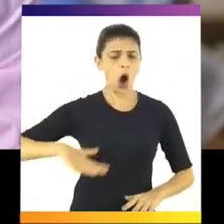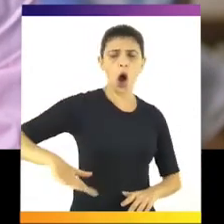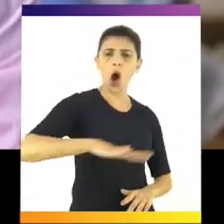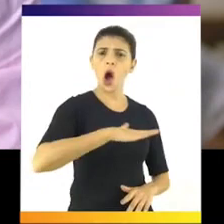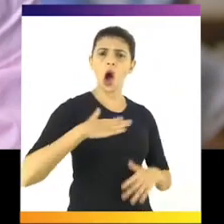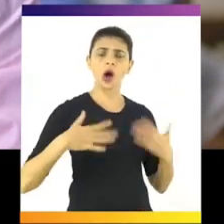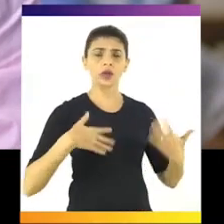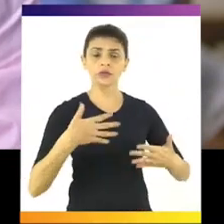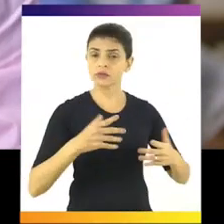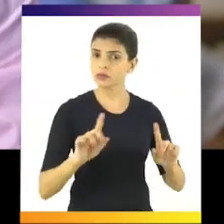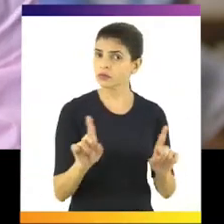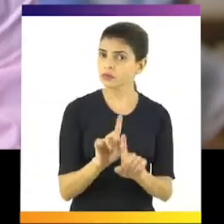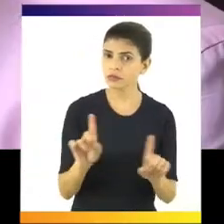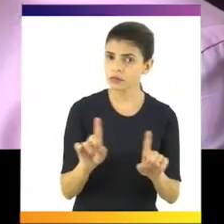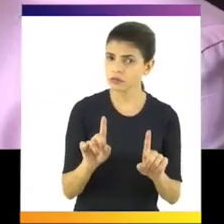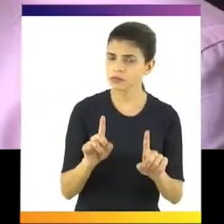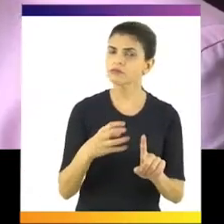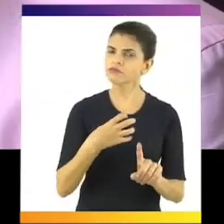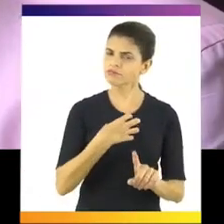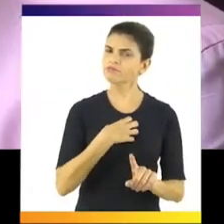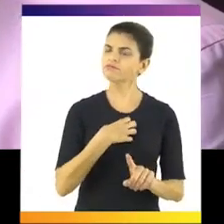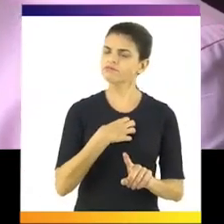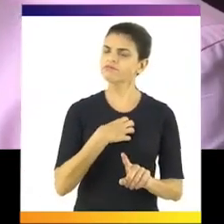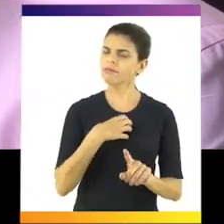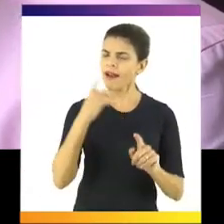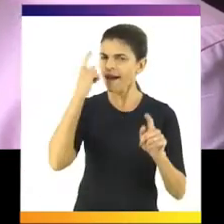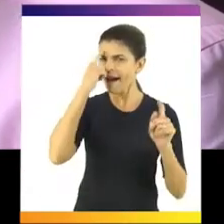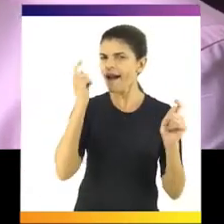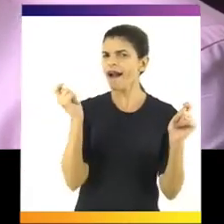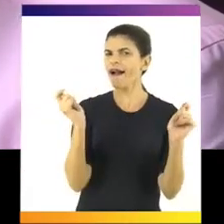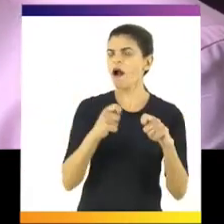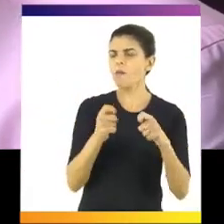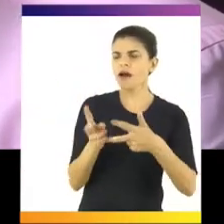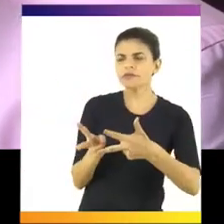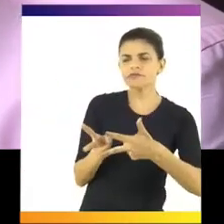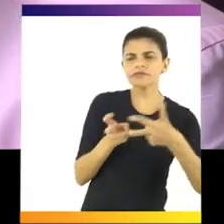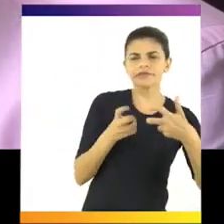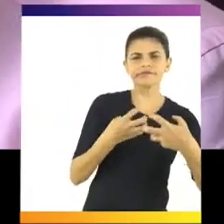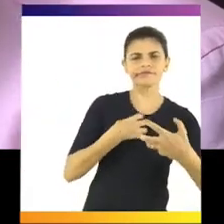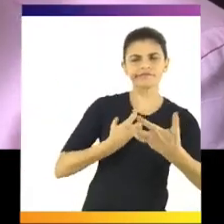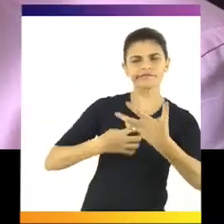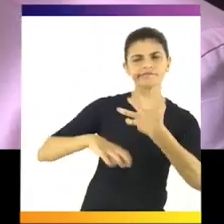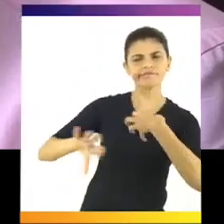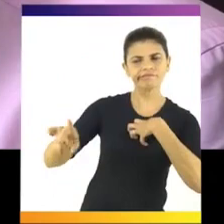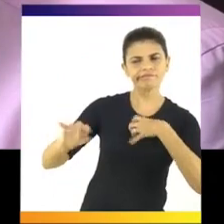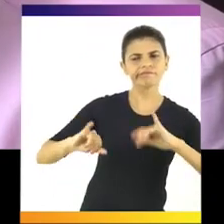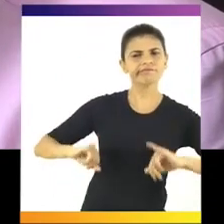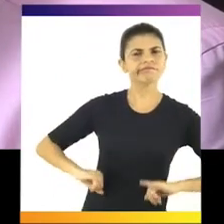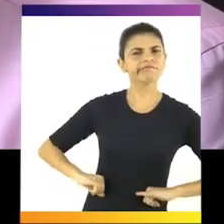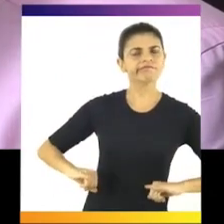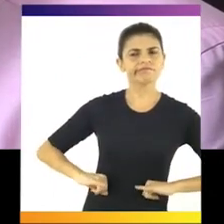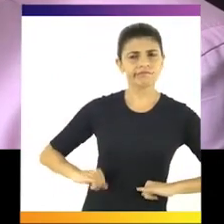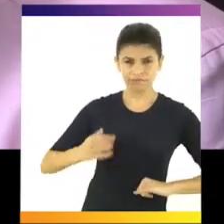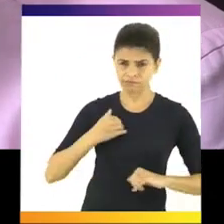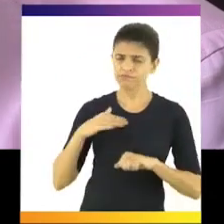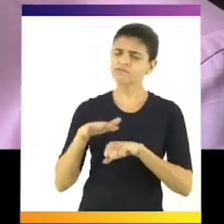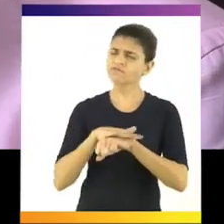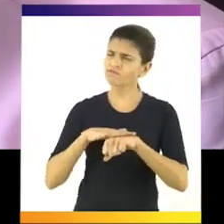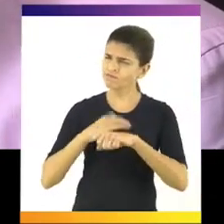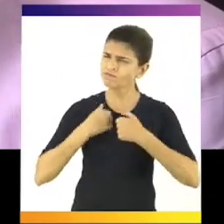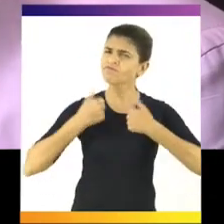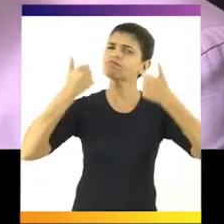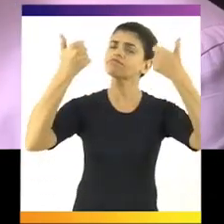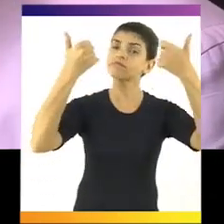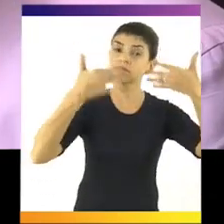da verdade. Mas também alguém que tem a capacidade de sentir a dor do outro. Eu tenho falado